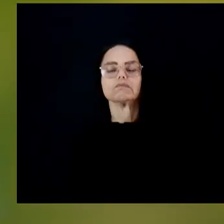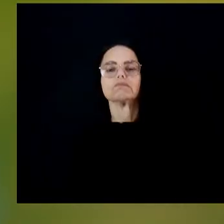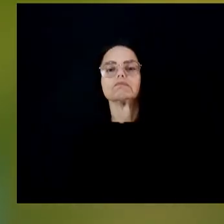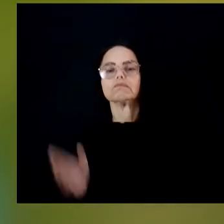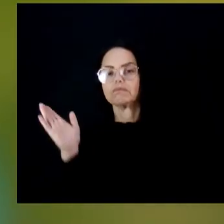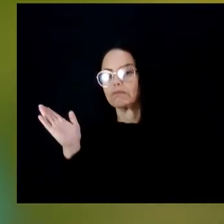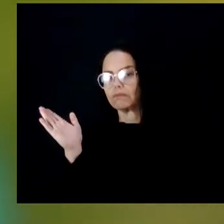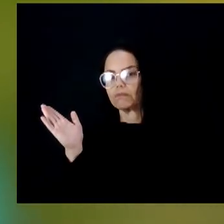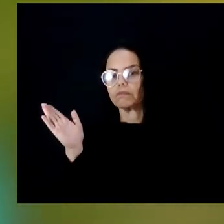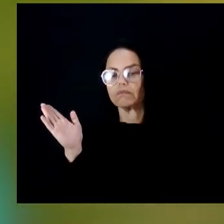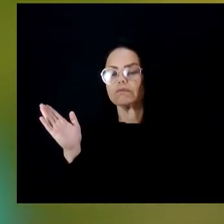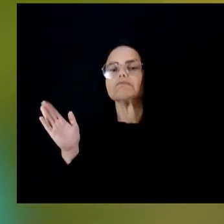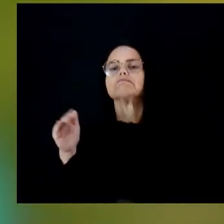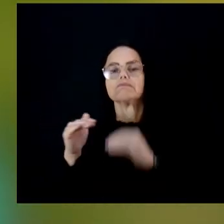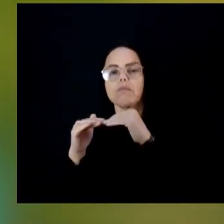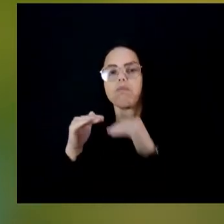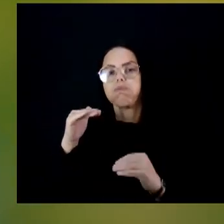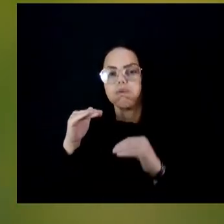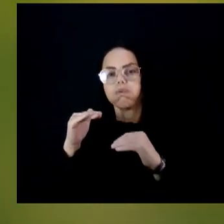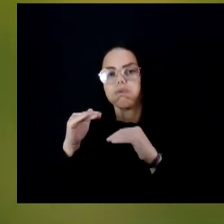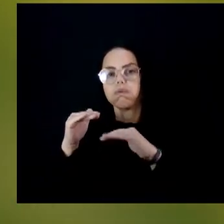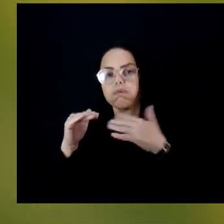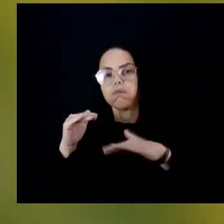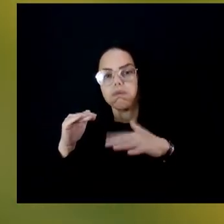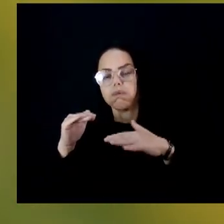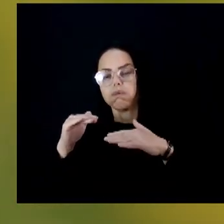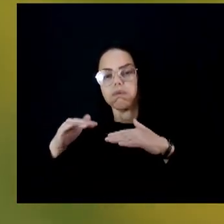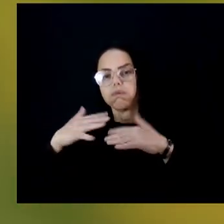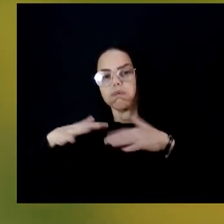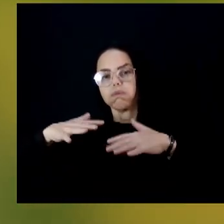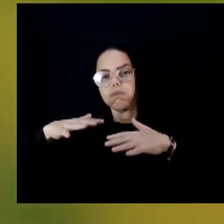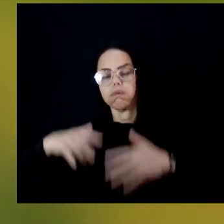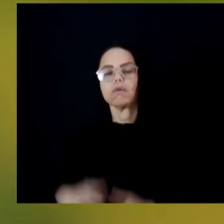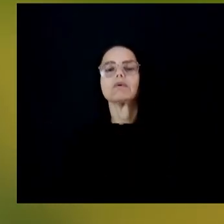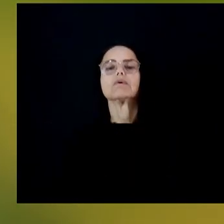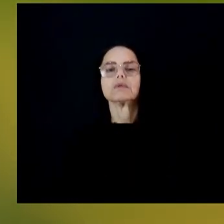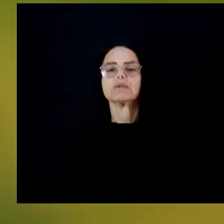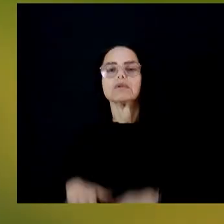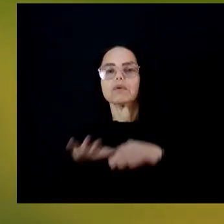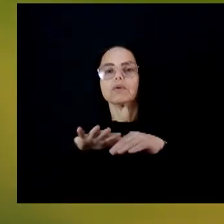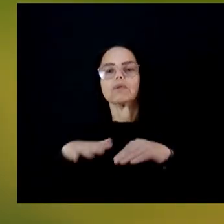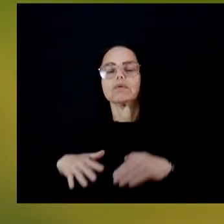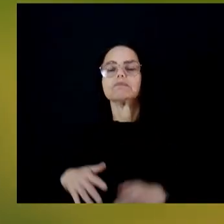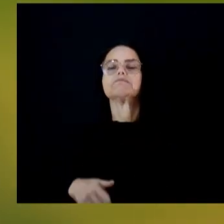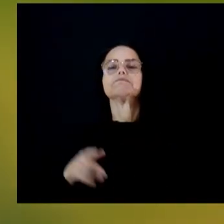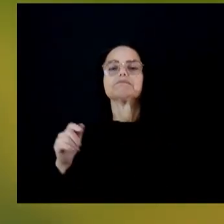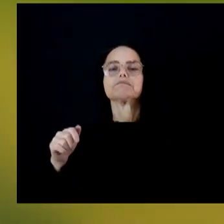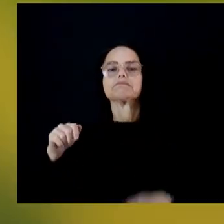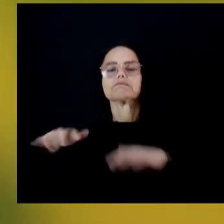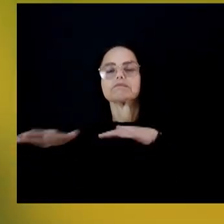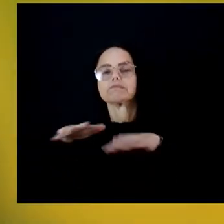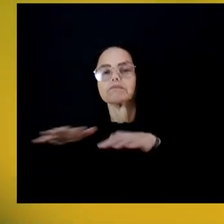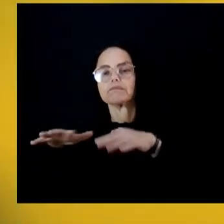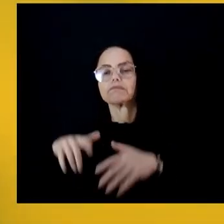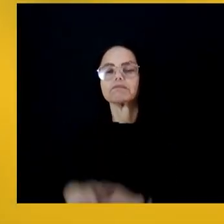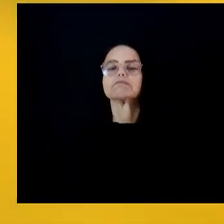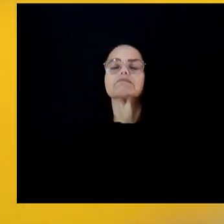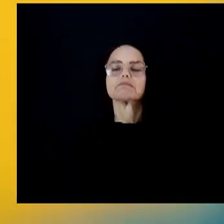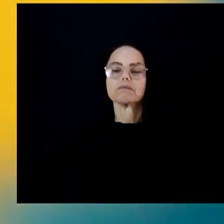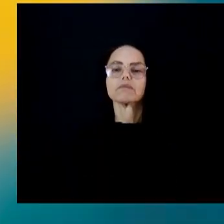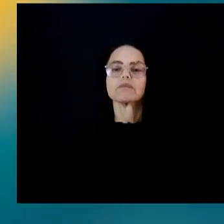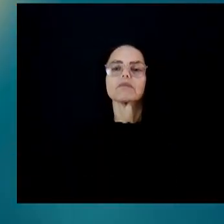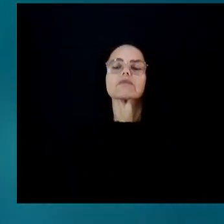tectônicas, e como essa posição ela influencia a ocorrência dos terremotos por aqui, diferente de outros países, de outras realidades?